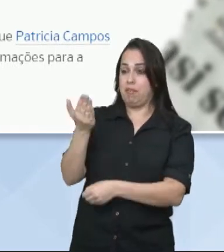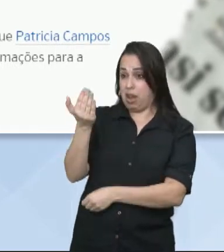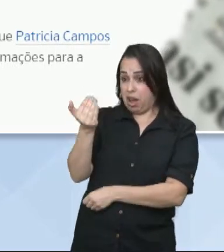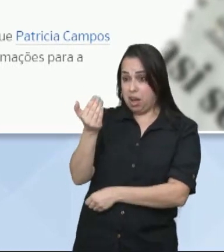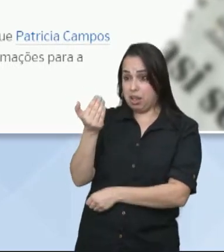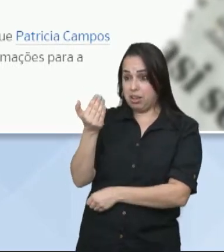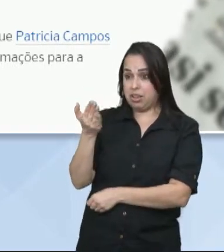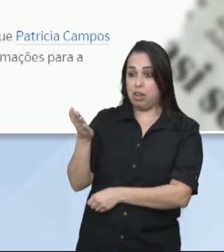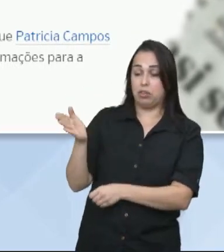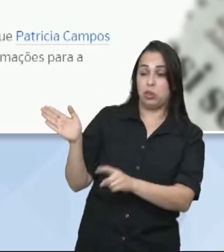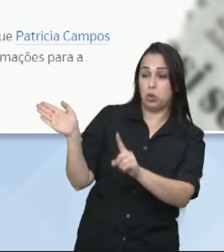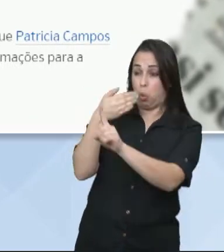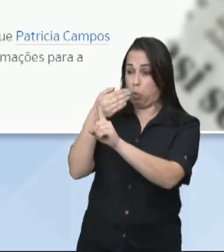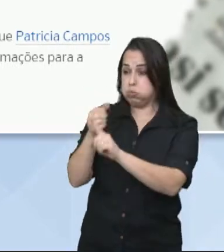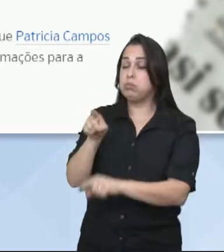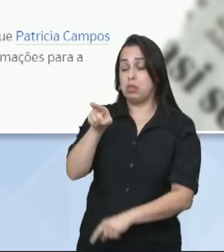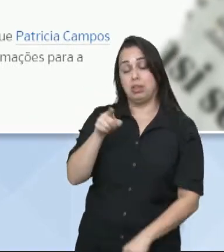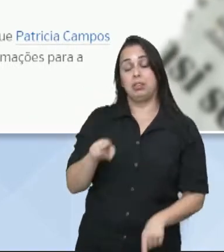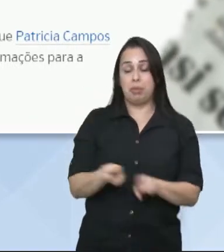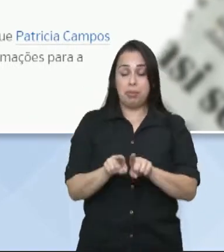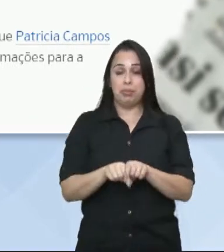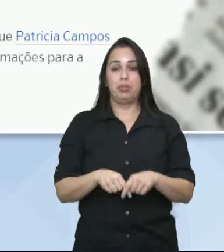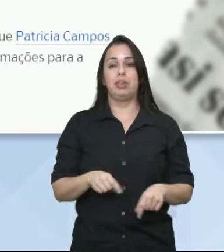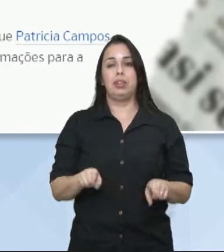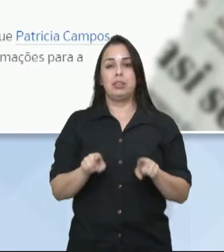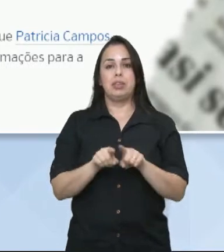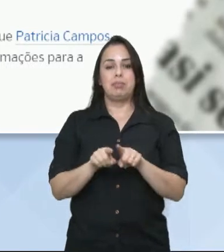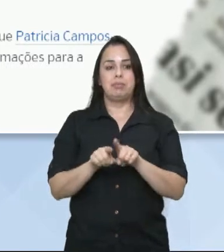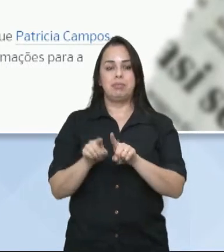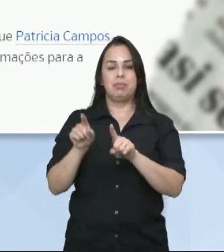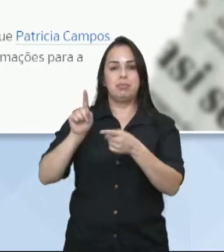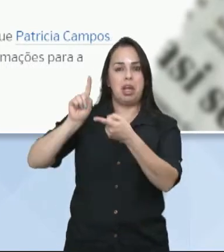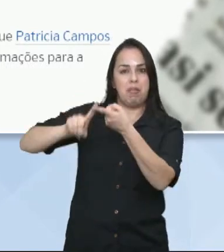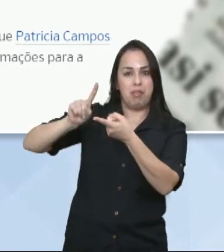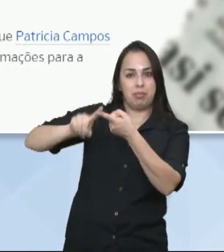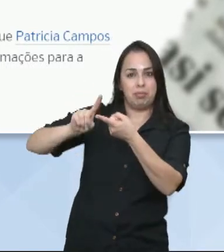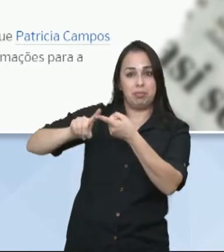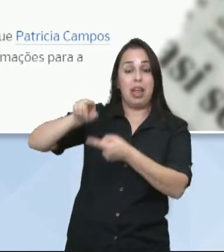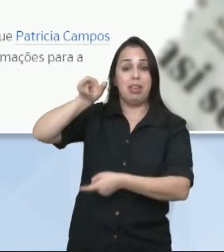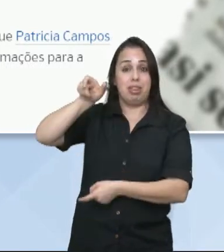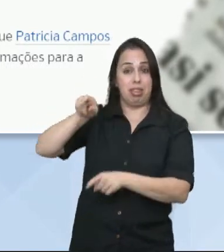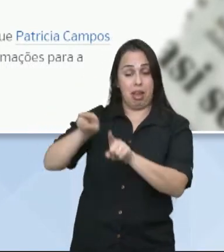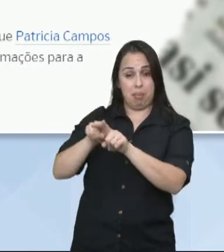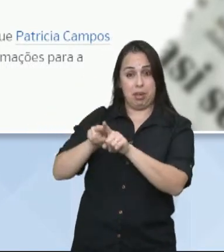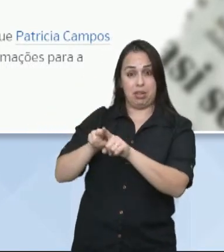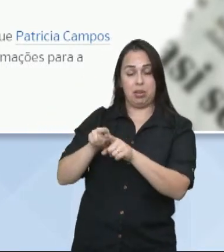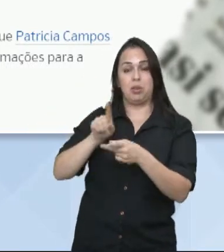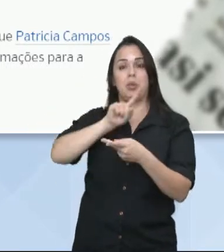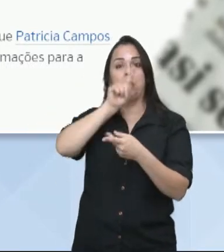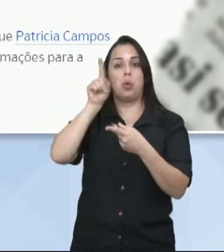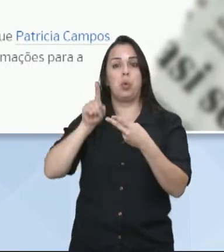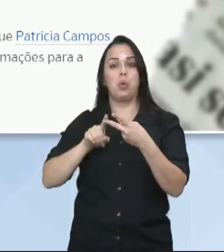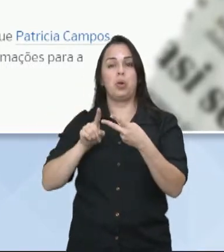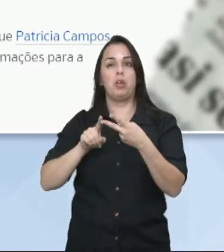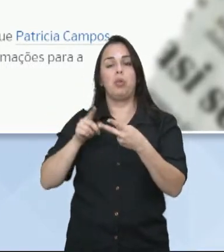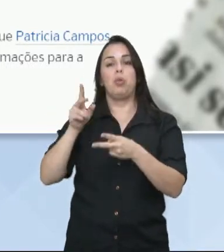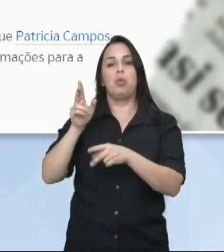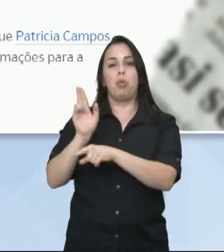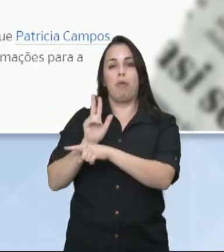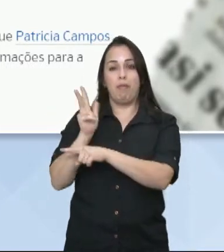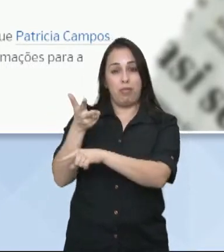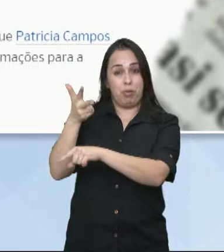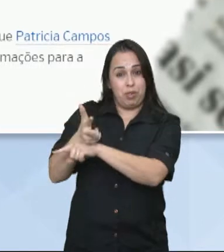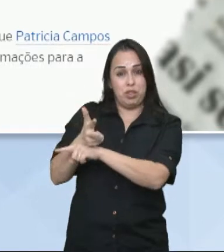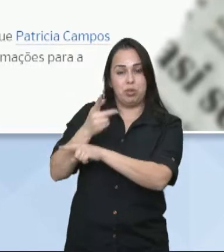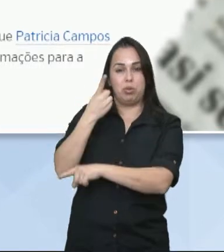dá que eu te dou outra. Além do episódio com Maria do Rosário, no vídeo de